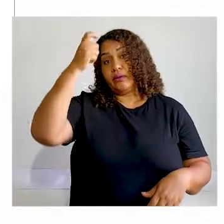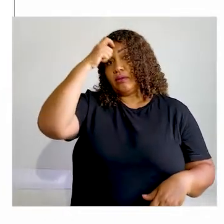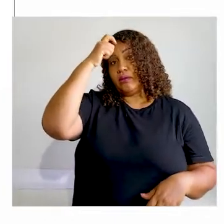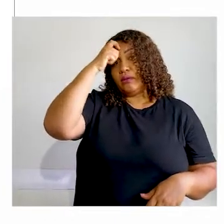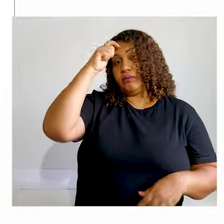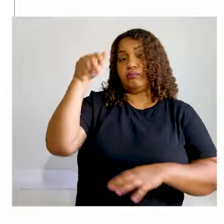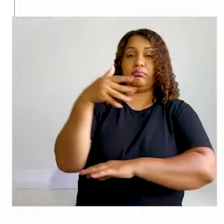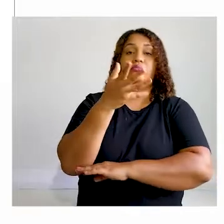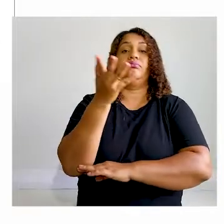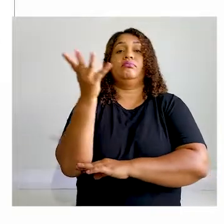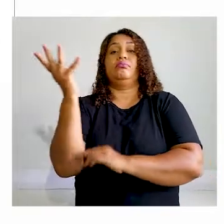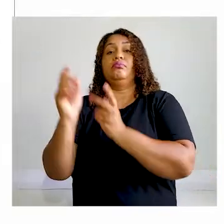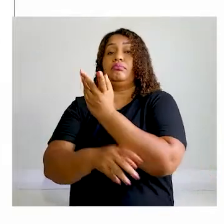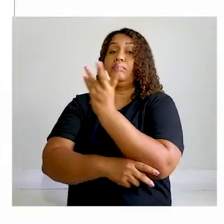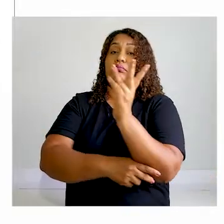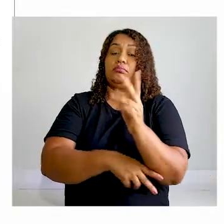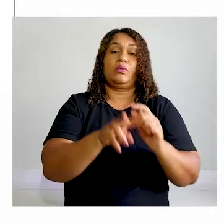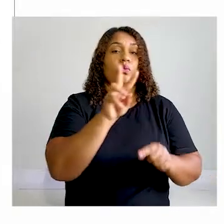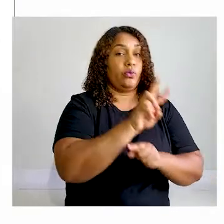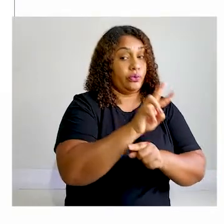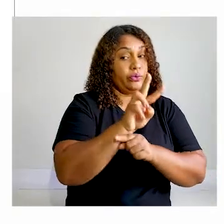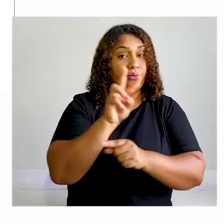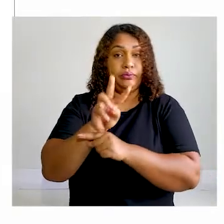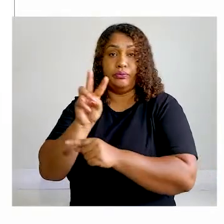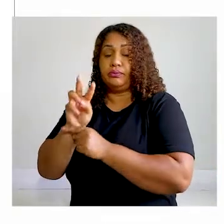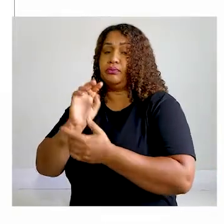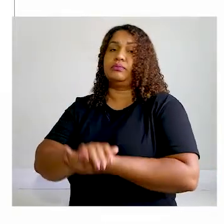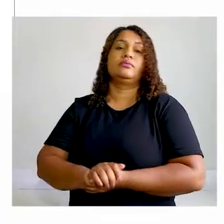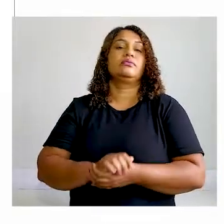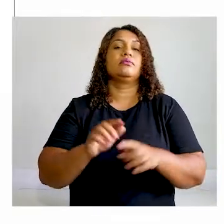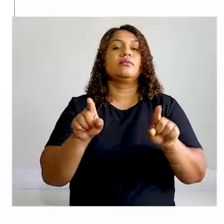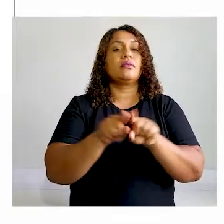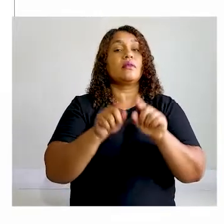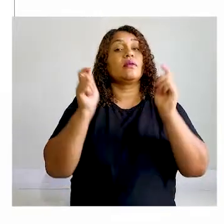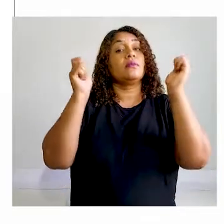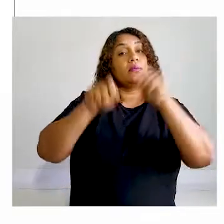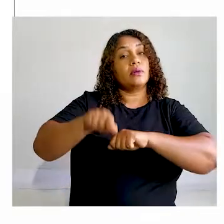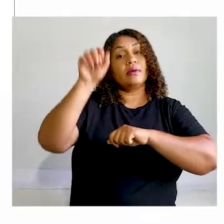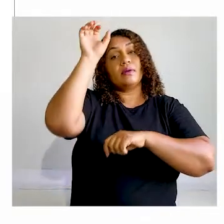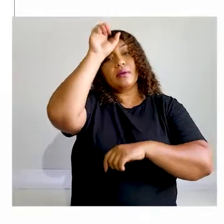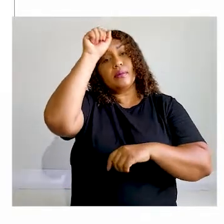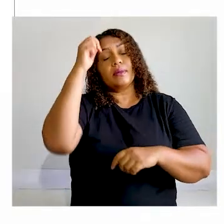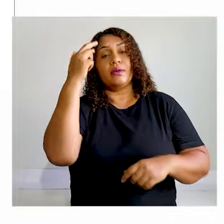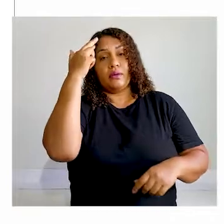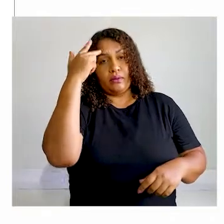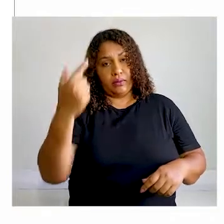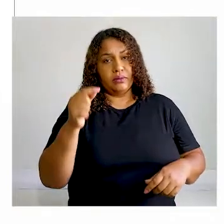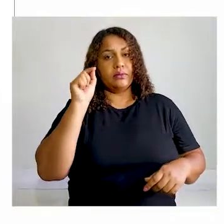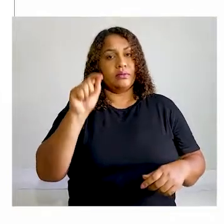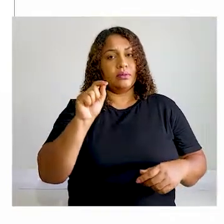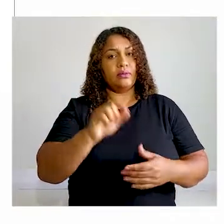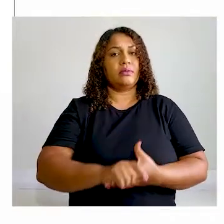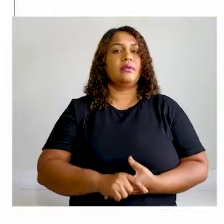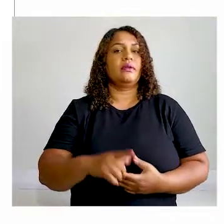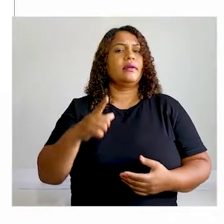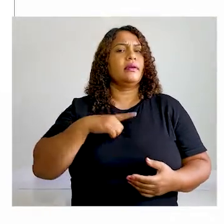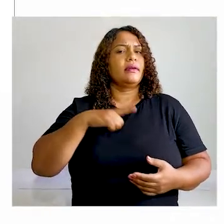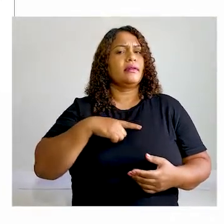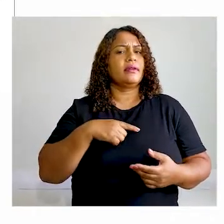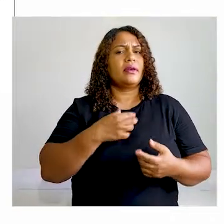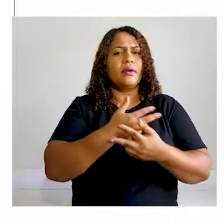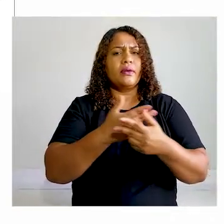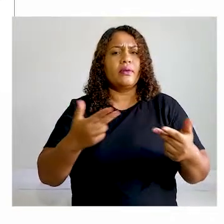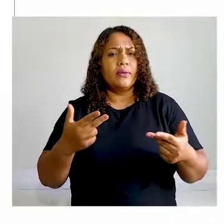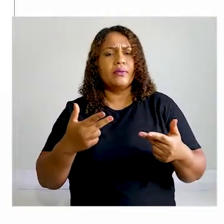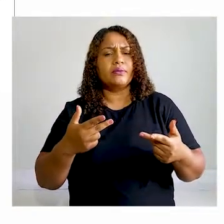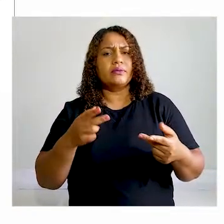da consciência ambiental. A grande lição que podemos aprender com essa história é a adoção